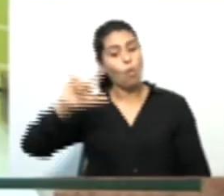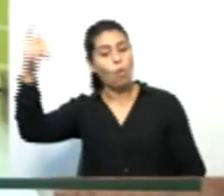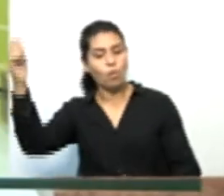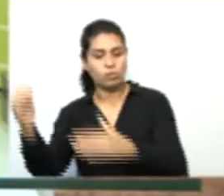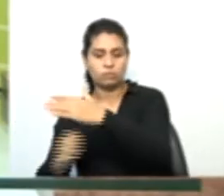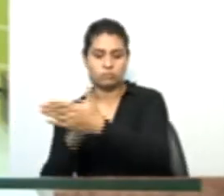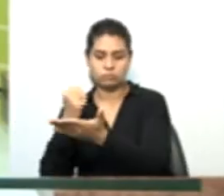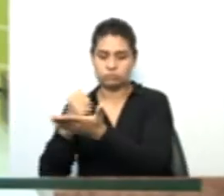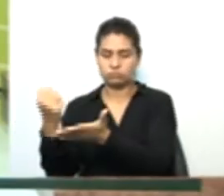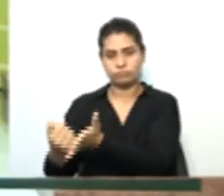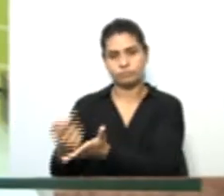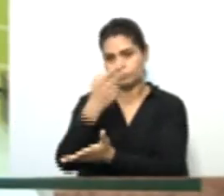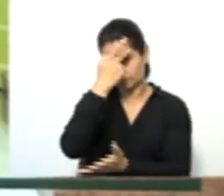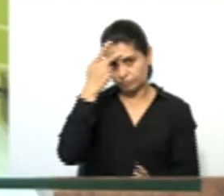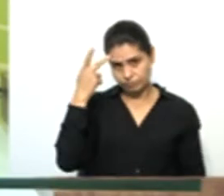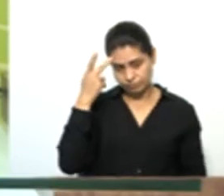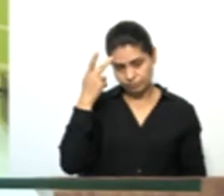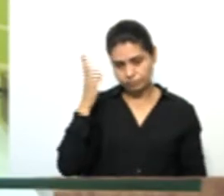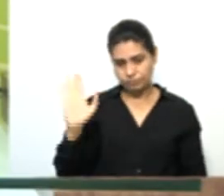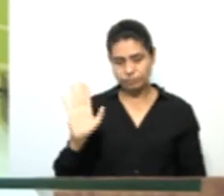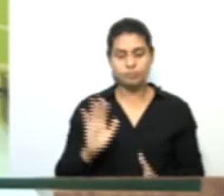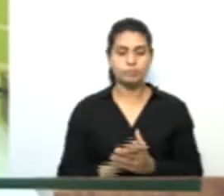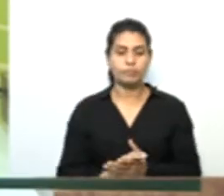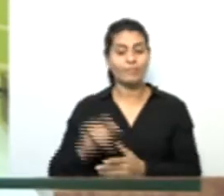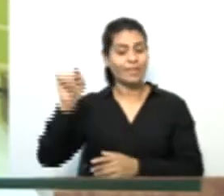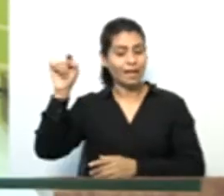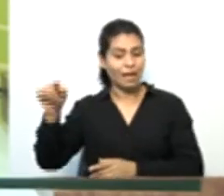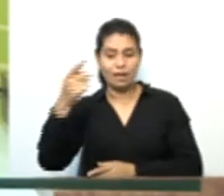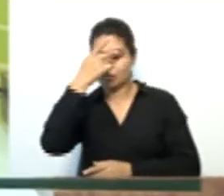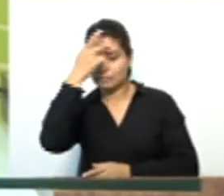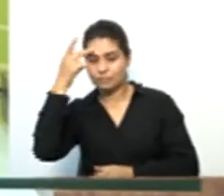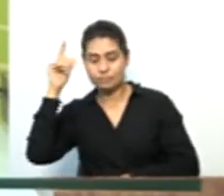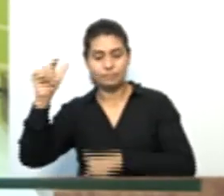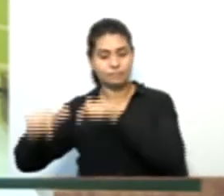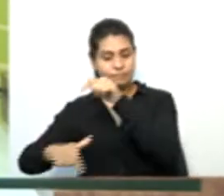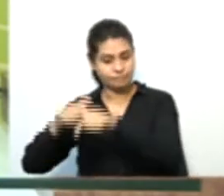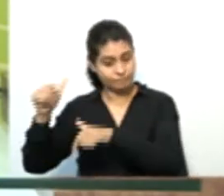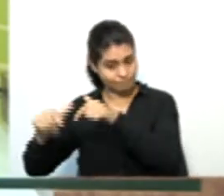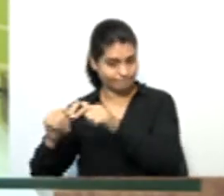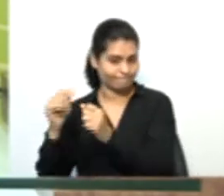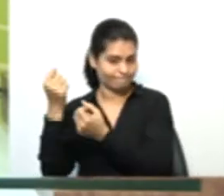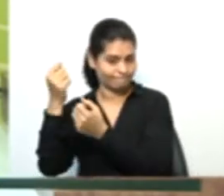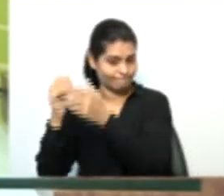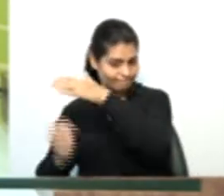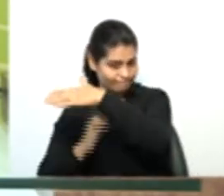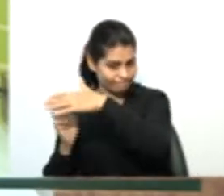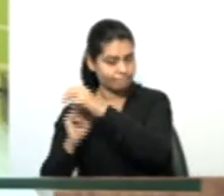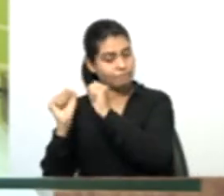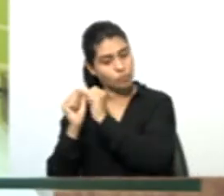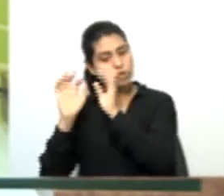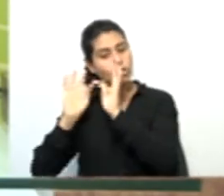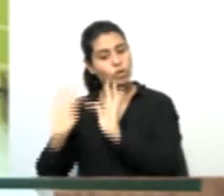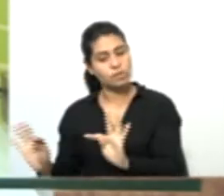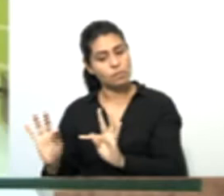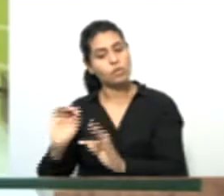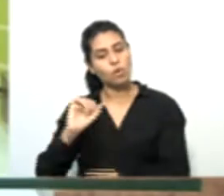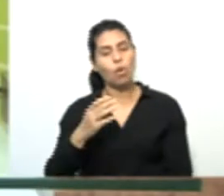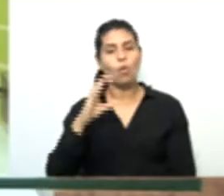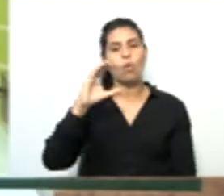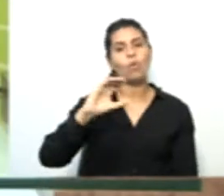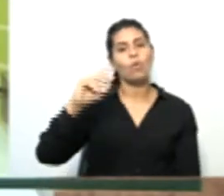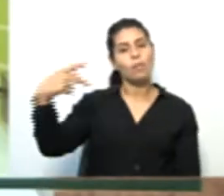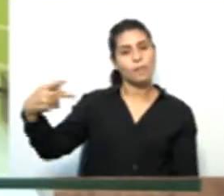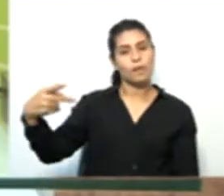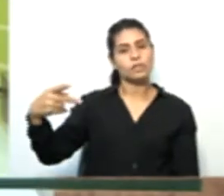por terceirização. Essa outra firma pode ser uma empresa comum ou pode ser uma cooperativa. No caso